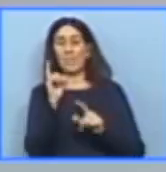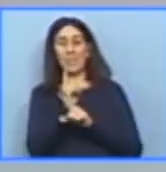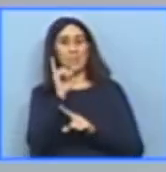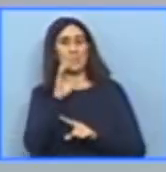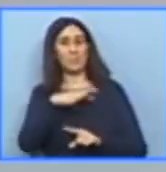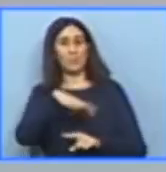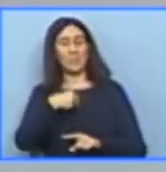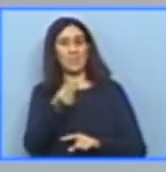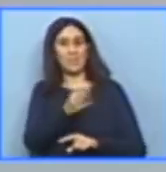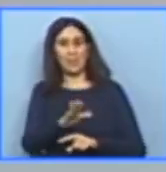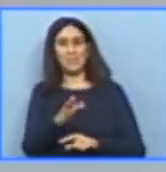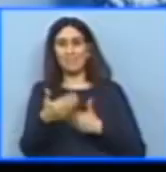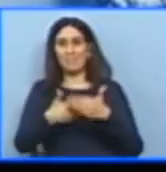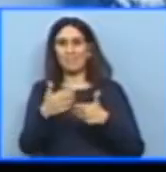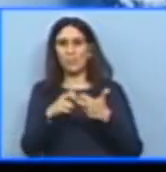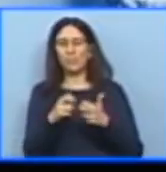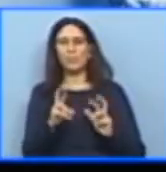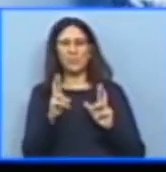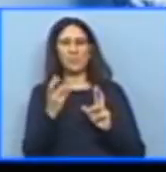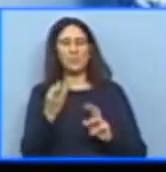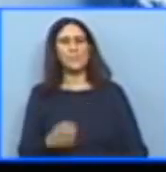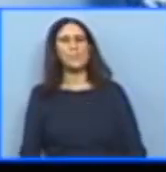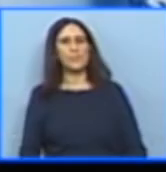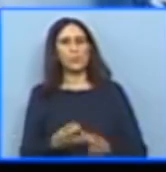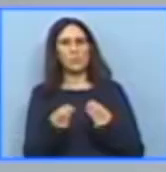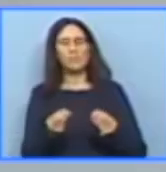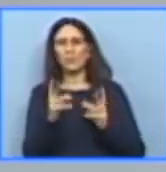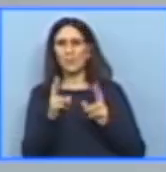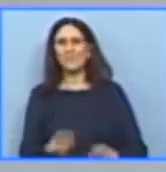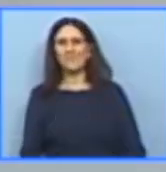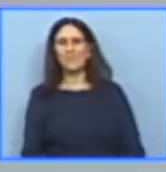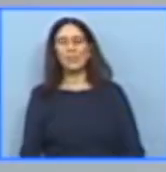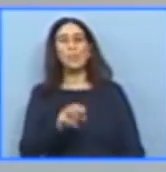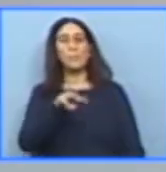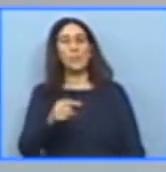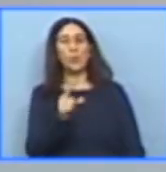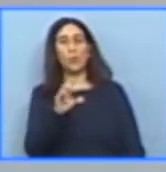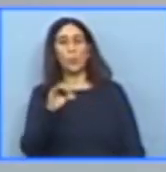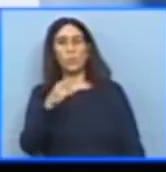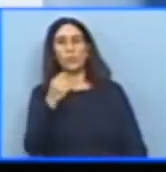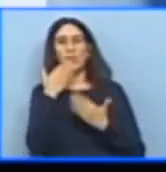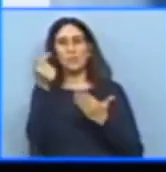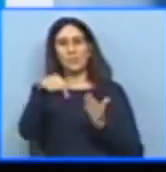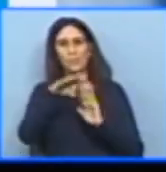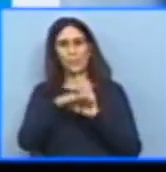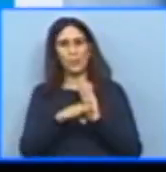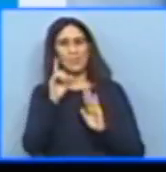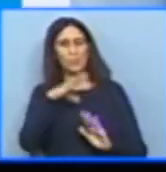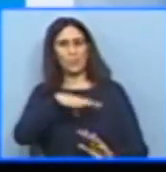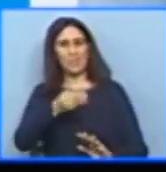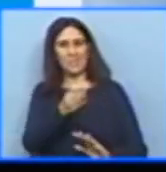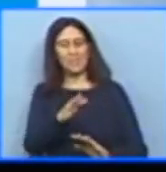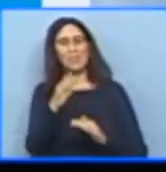o problema também é que essa paz devem ganhar melhor solução em que a mulher que eu tenho testado neste programa no dia mundial da criança a sociedade para o trabalho